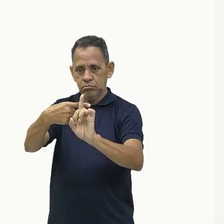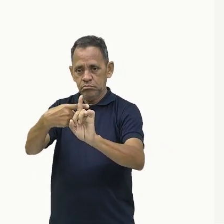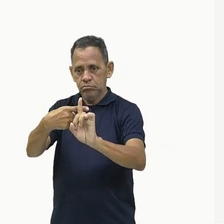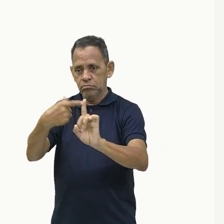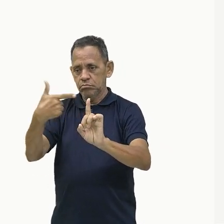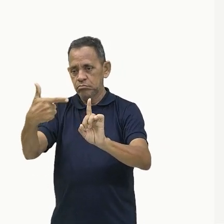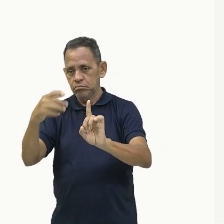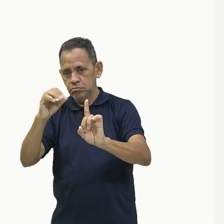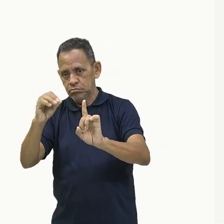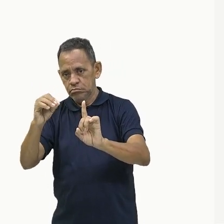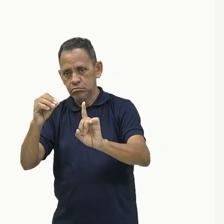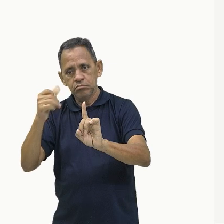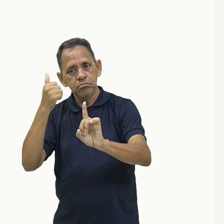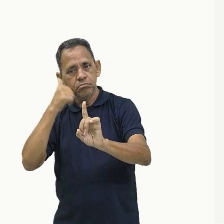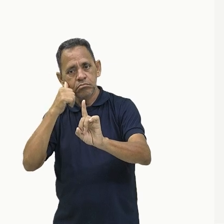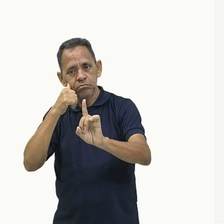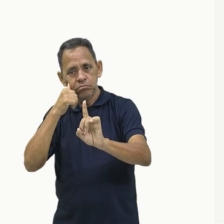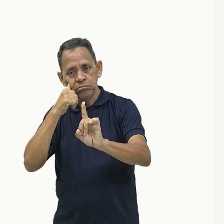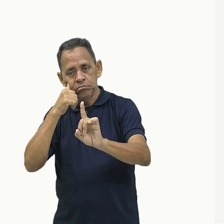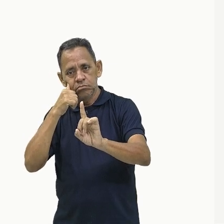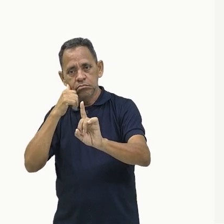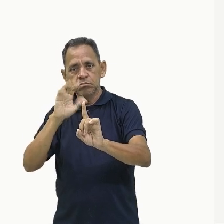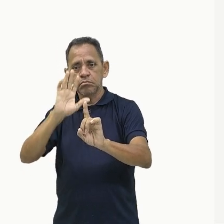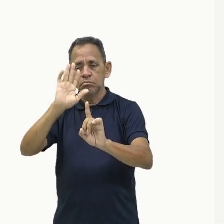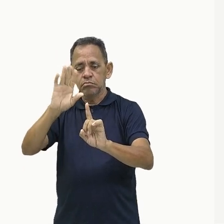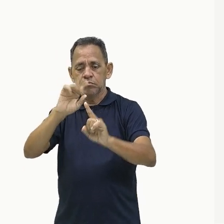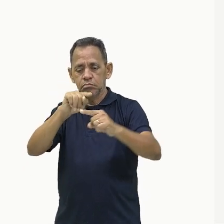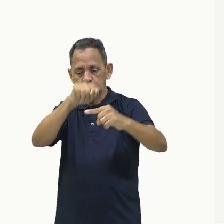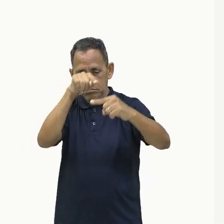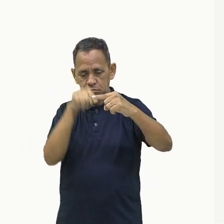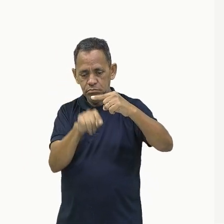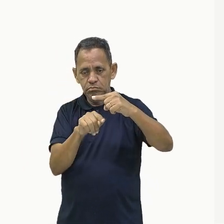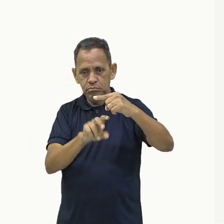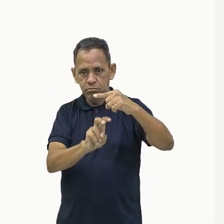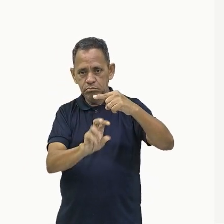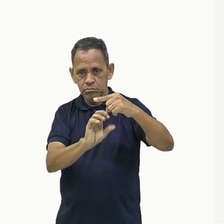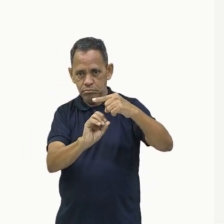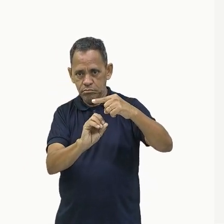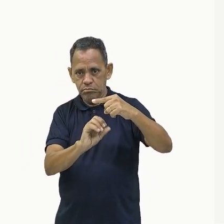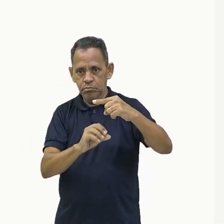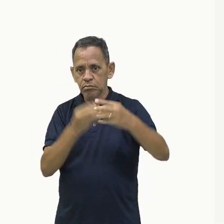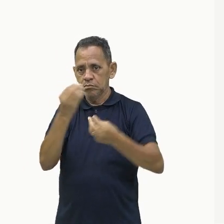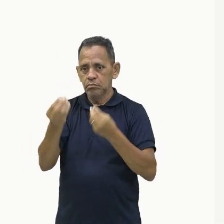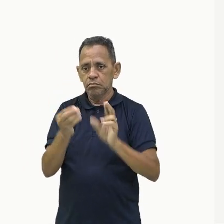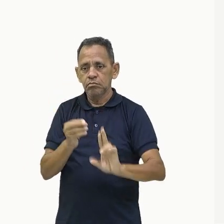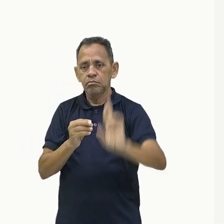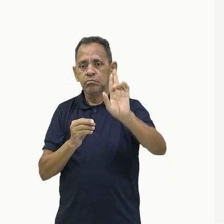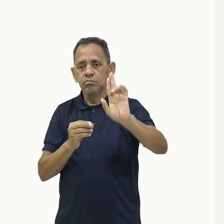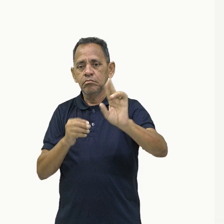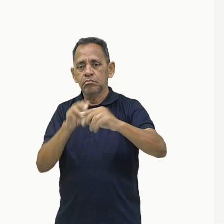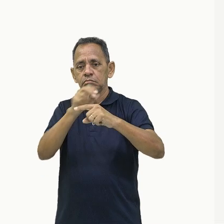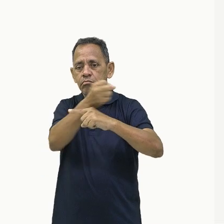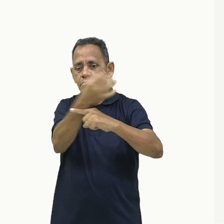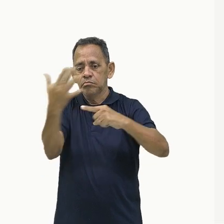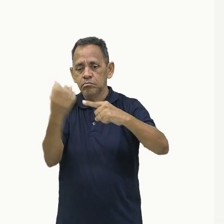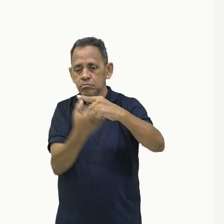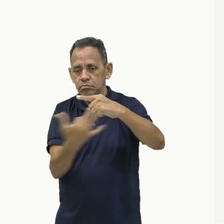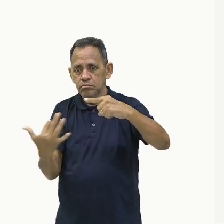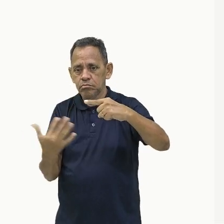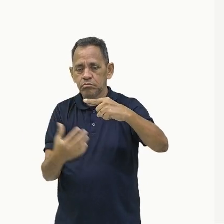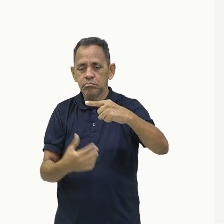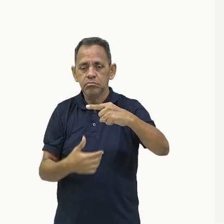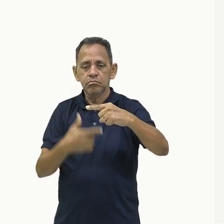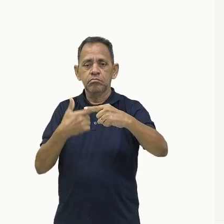e 20 são meninas. Então como é que eu vou representar a fração aí para as meninas, né? 20